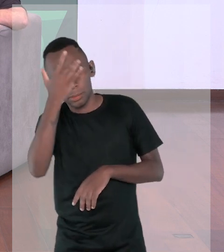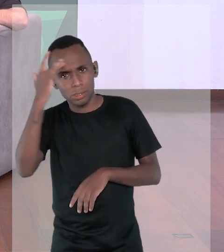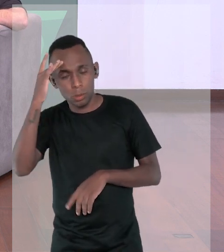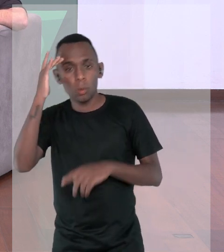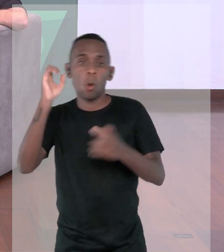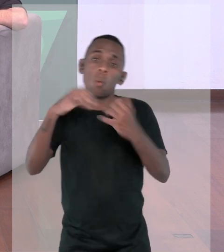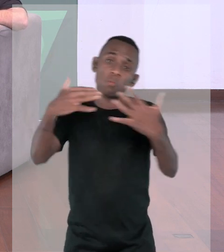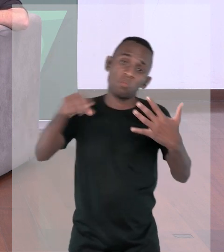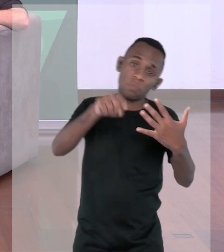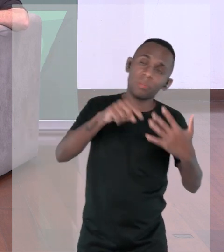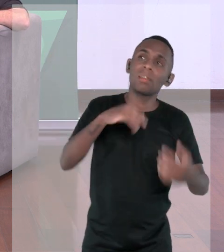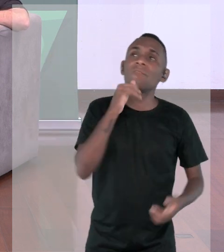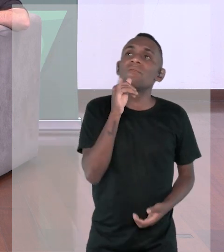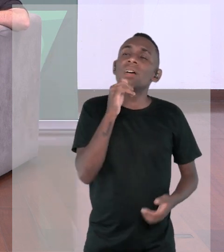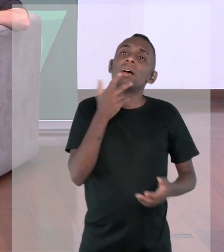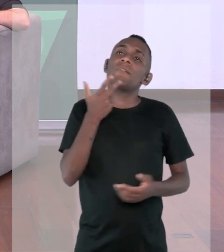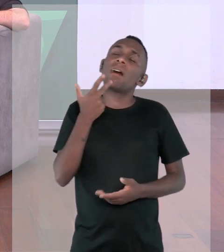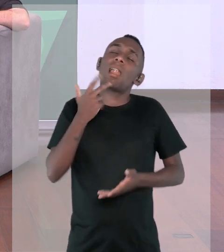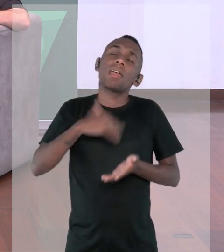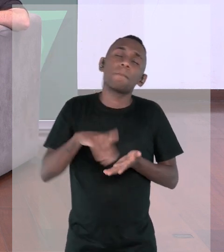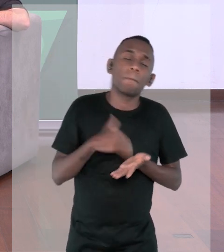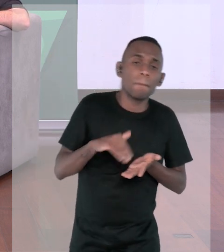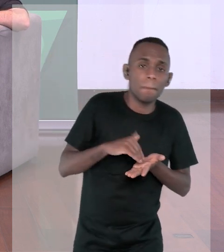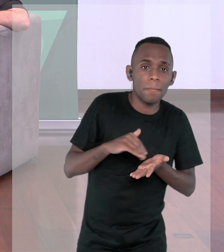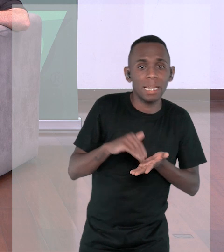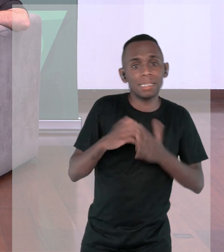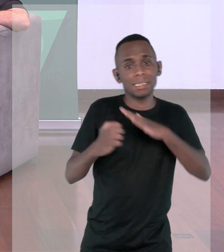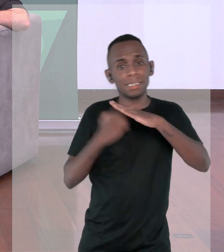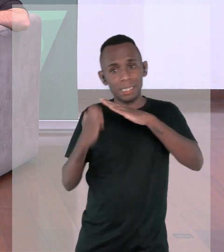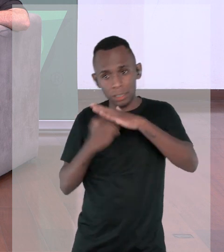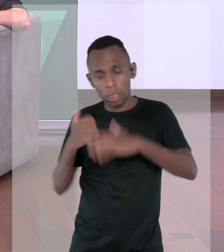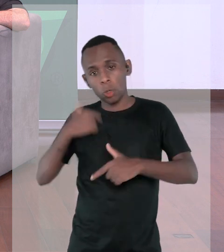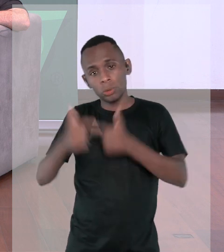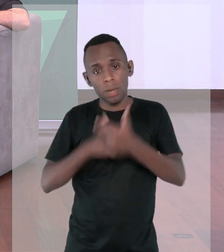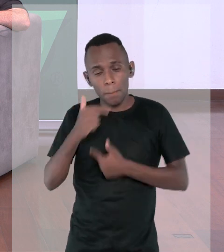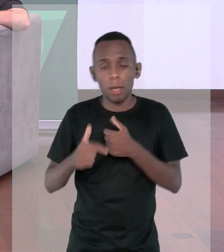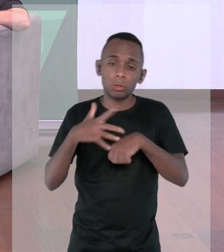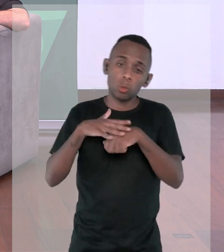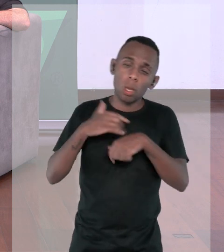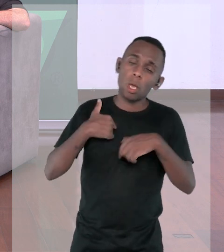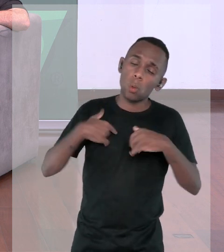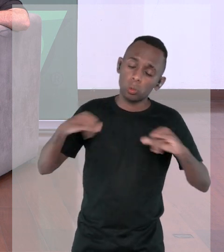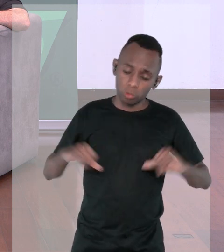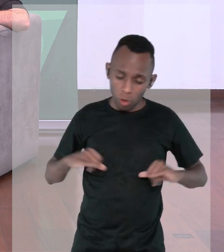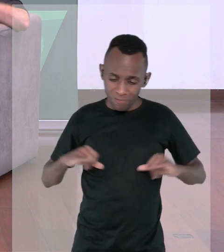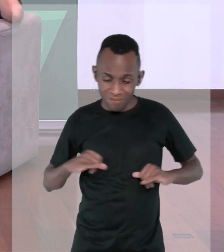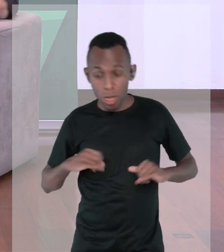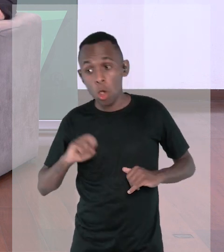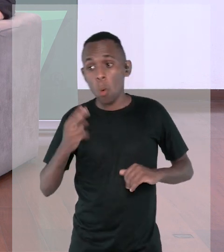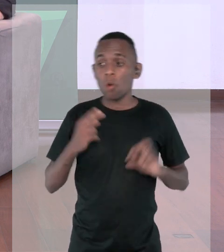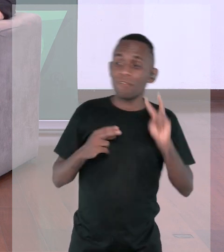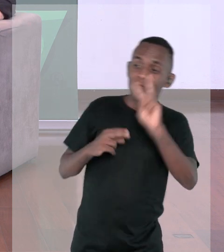dizer, a empresa onde eu trabalho está doente, a cultura está doente, eu estou sofrendo, ou eu estou vendo